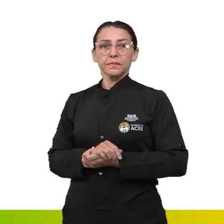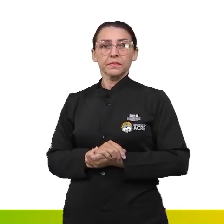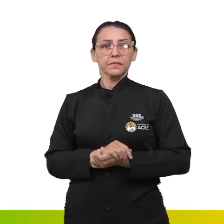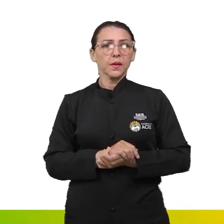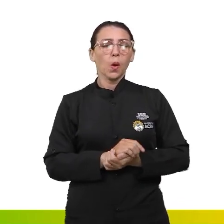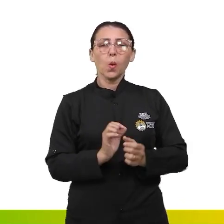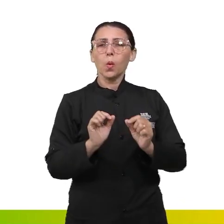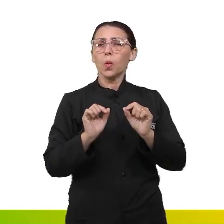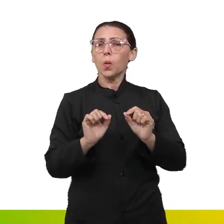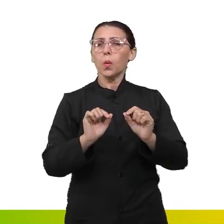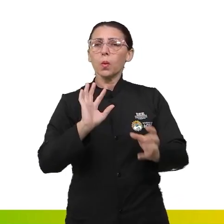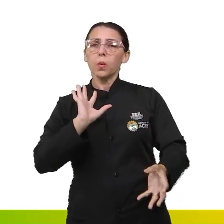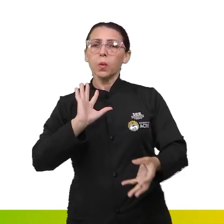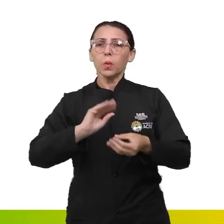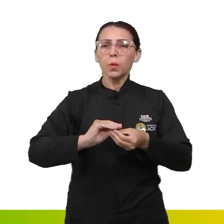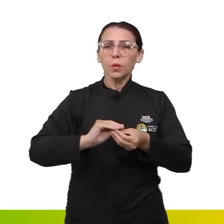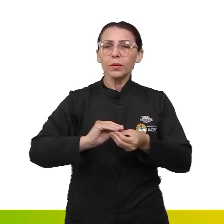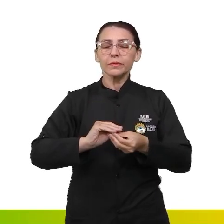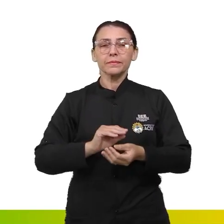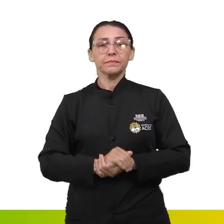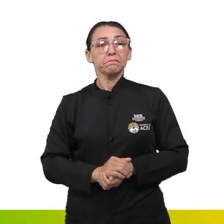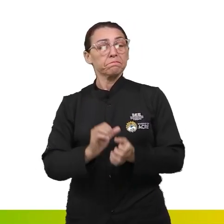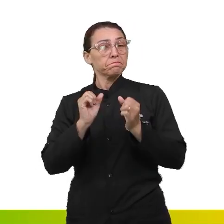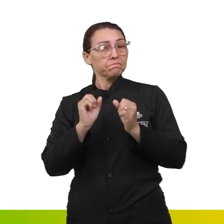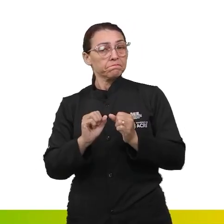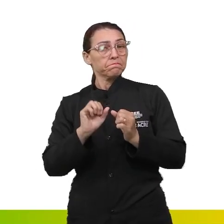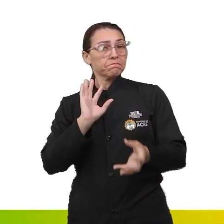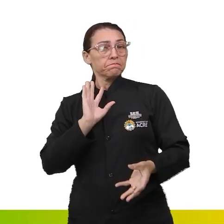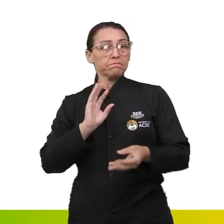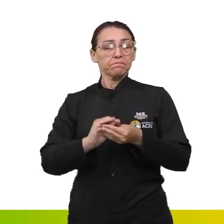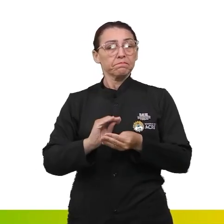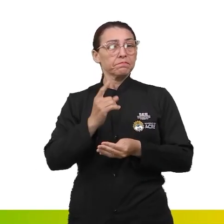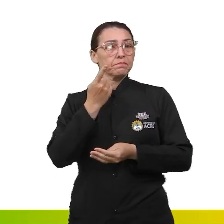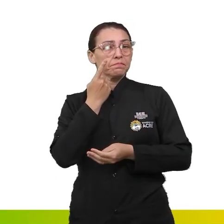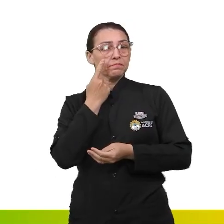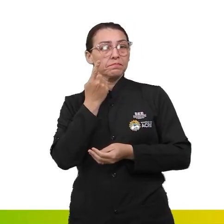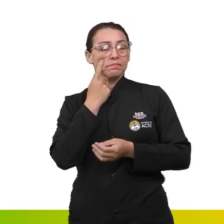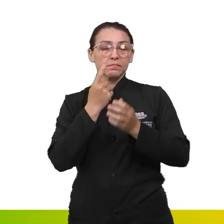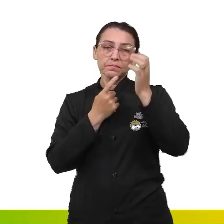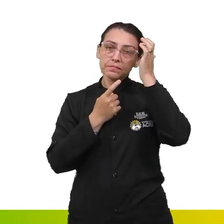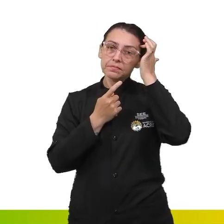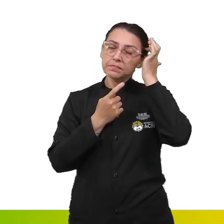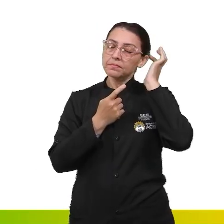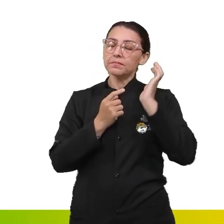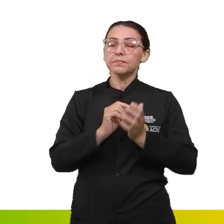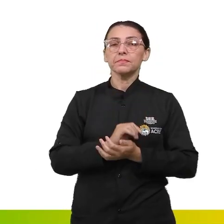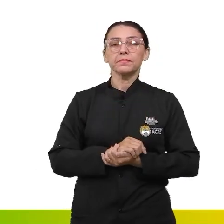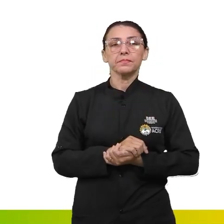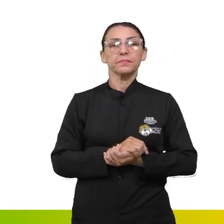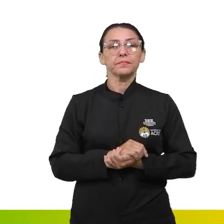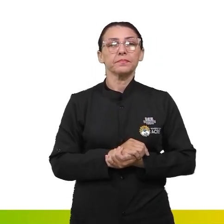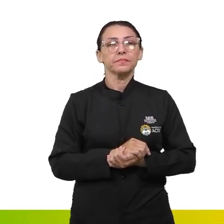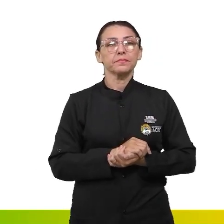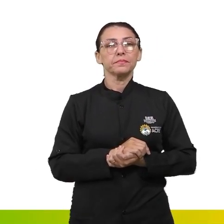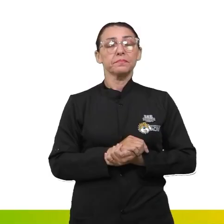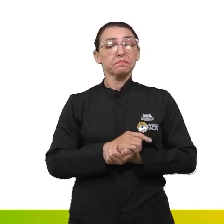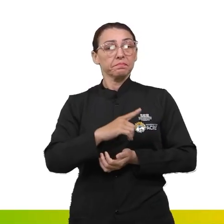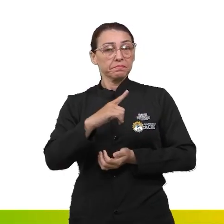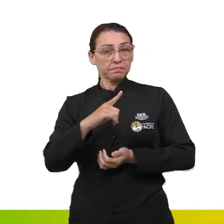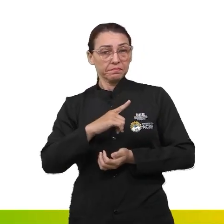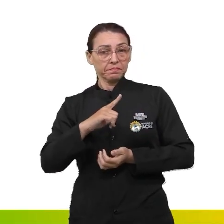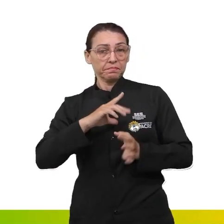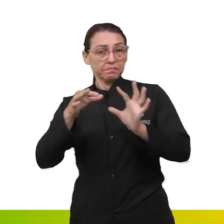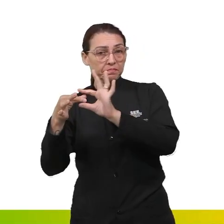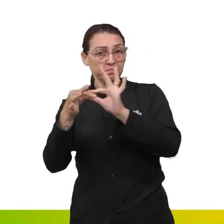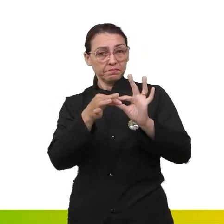O que podemos concluir então? Podemos concluir, observa aí, podemos concluir que existe um